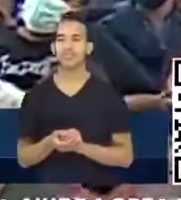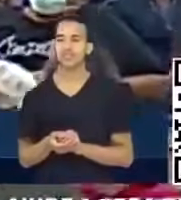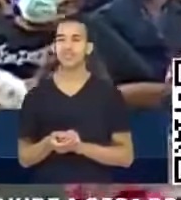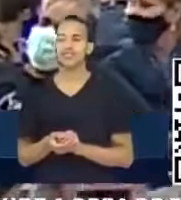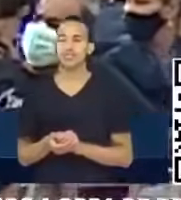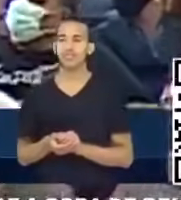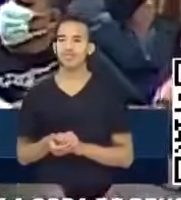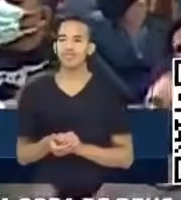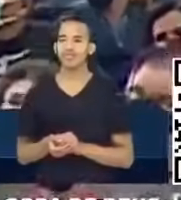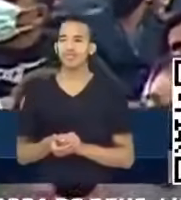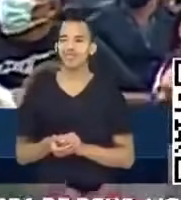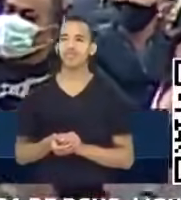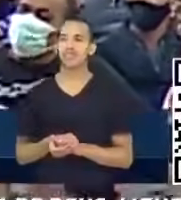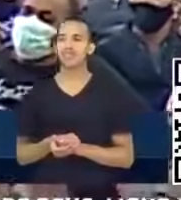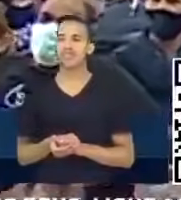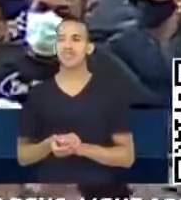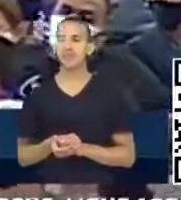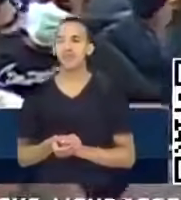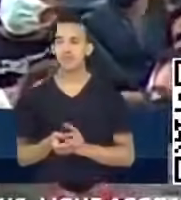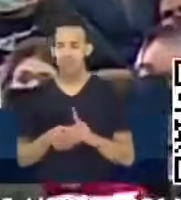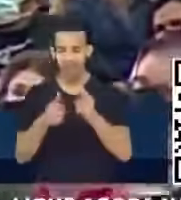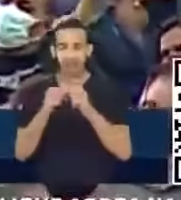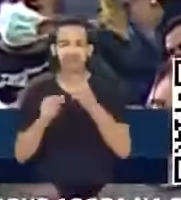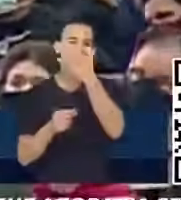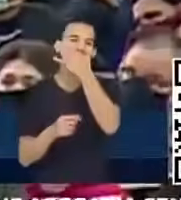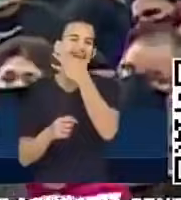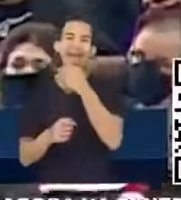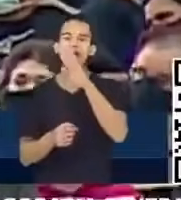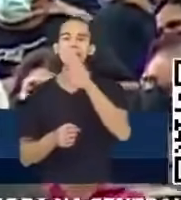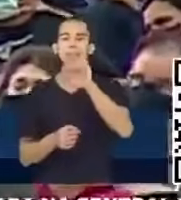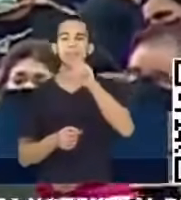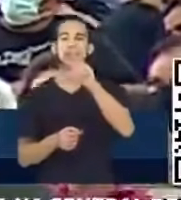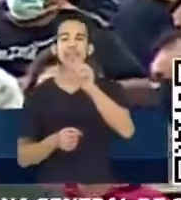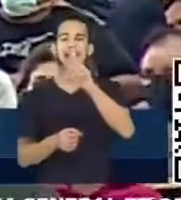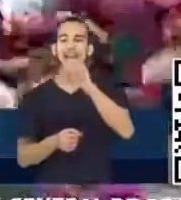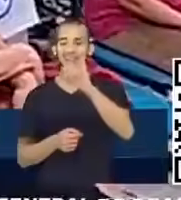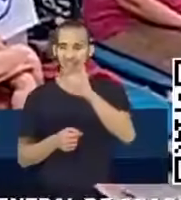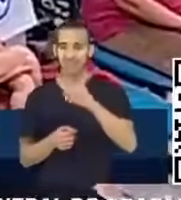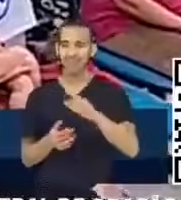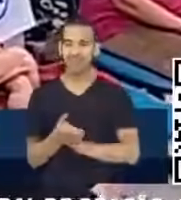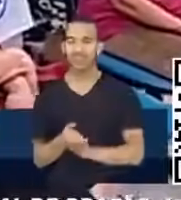e aí Wesley você tá cara tudo bem lado essa distância mais ou menos